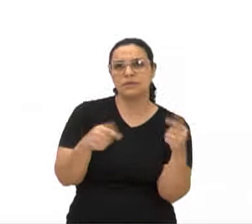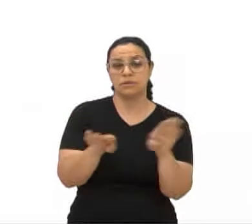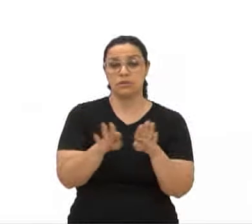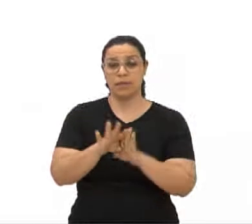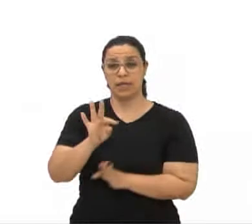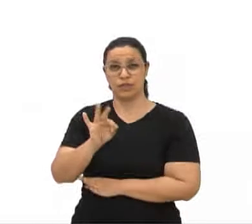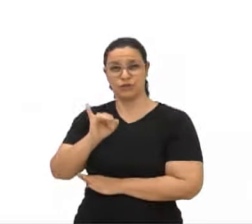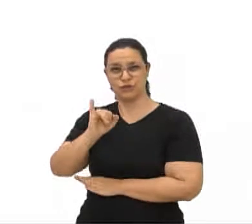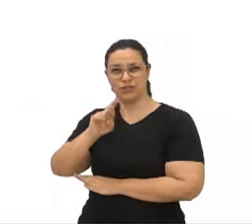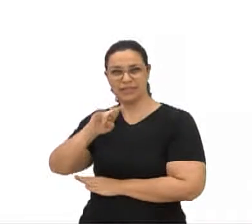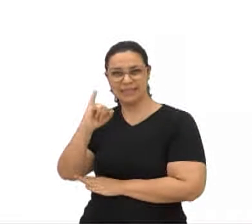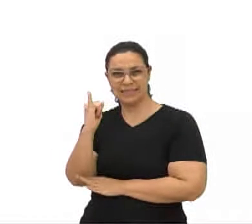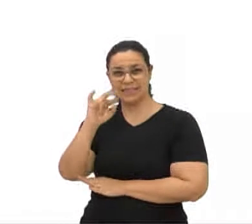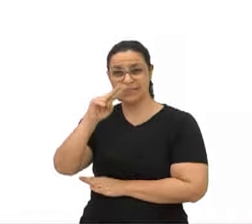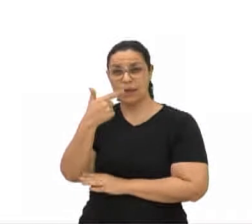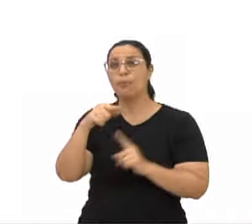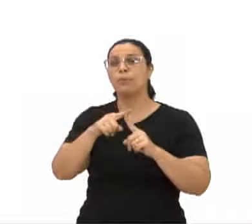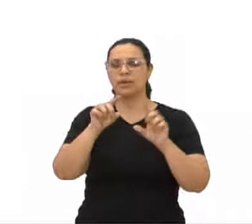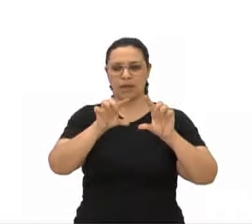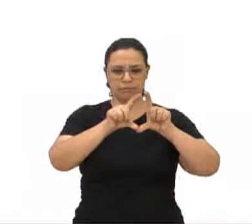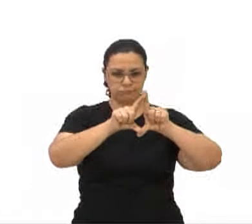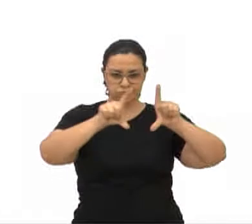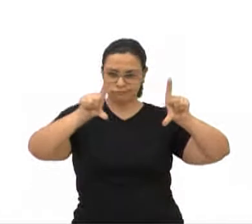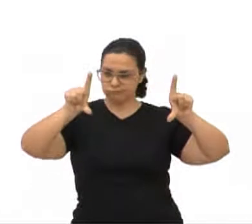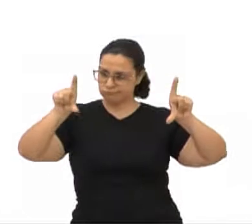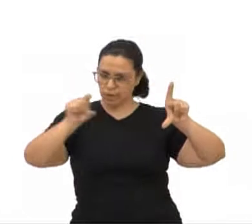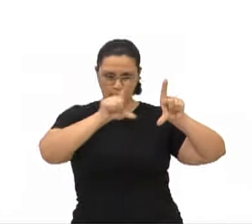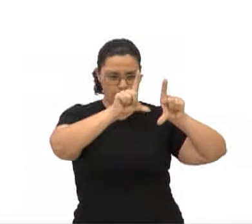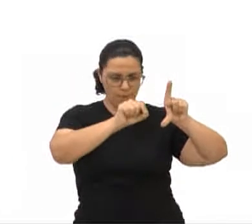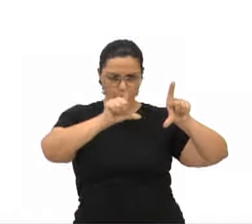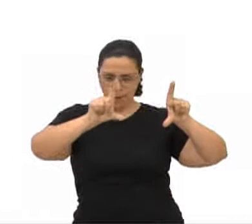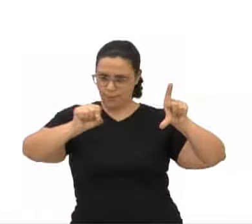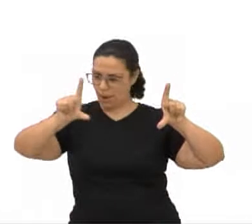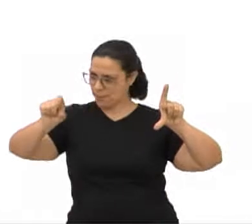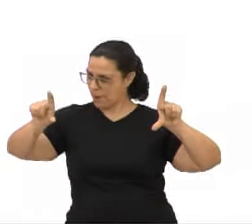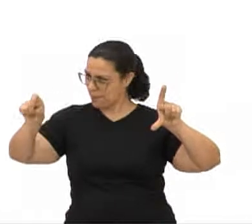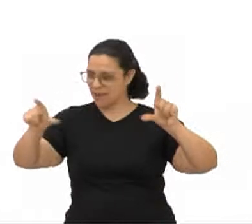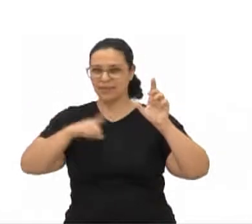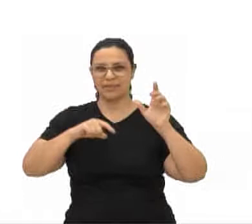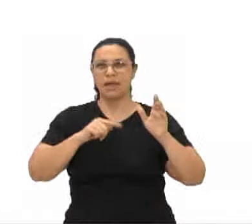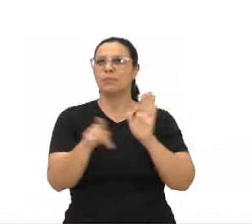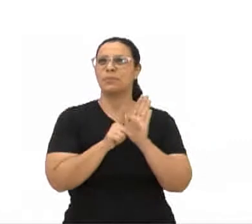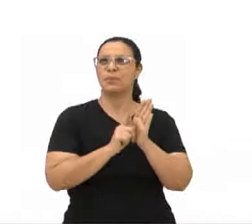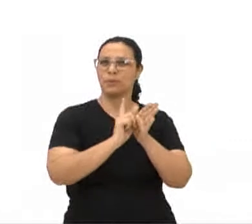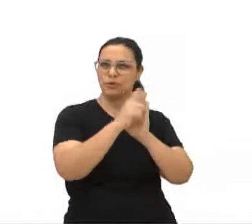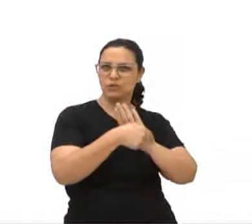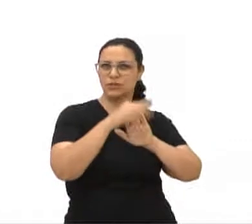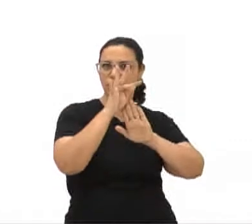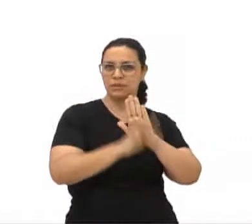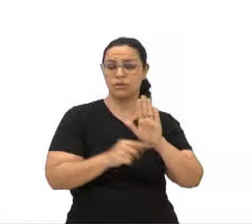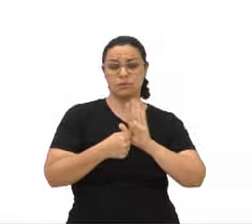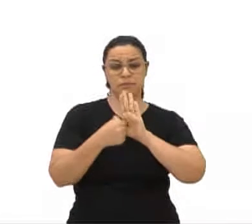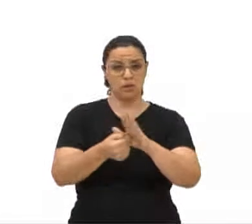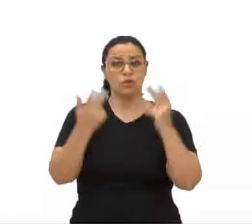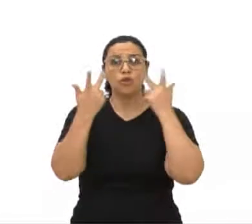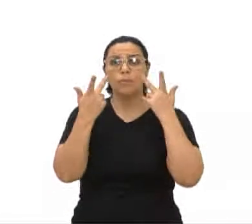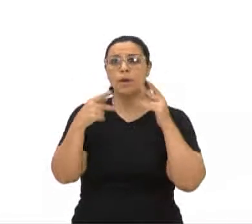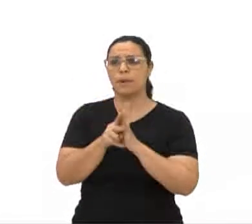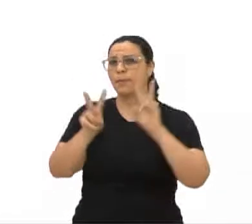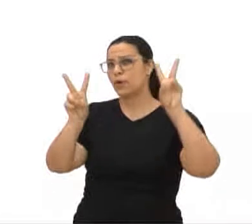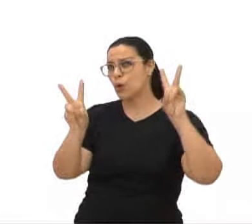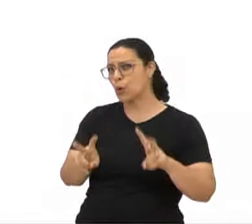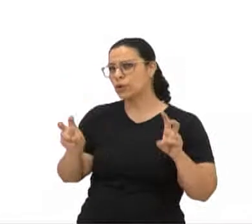o nome tirinha remete o formato do texto que parece um recorte de jornal esse gênero textual apresenta geralmente